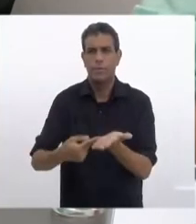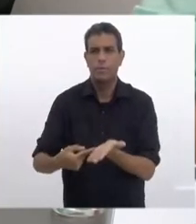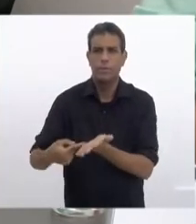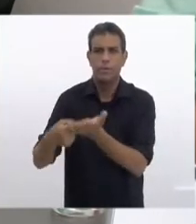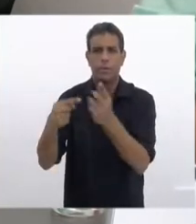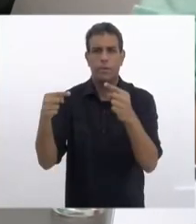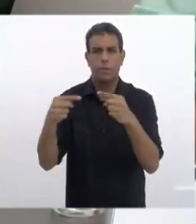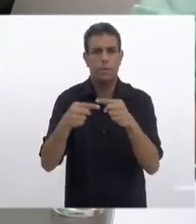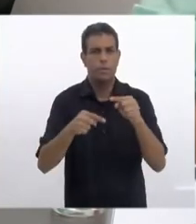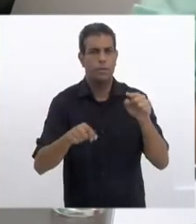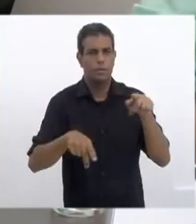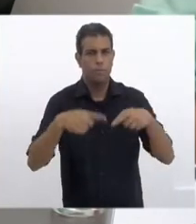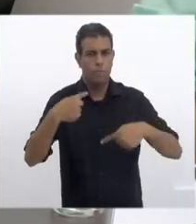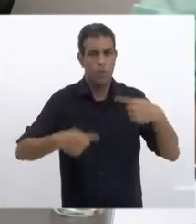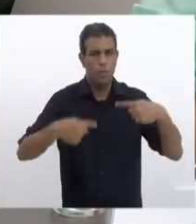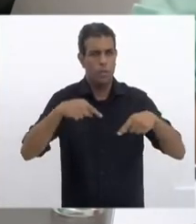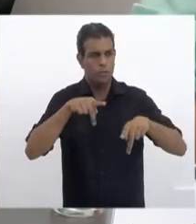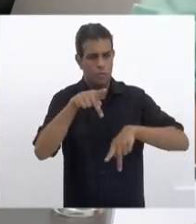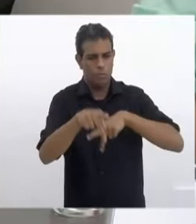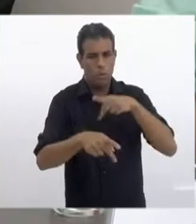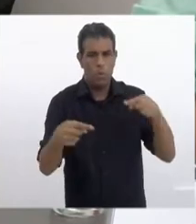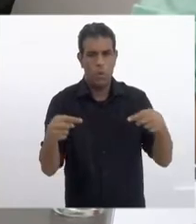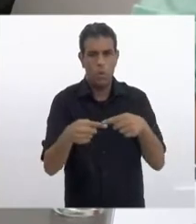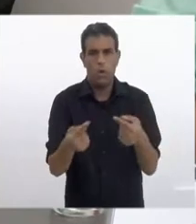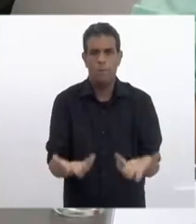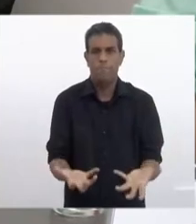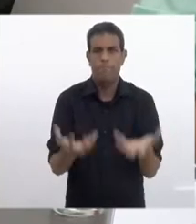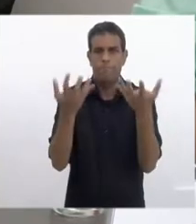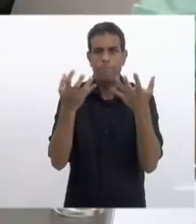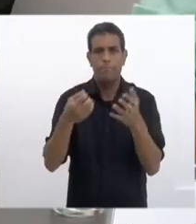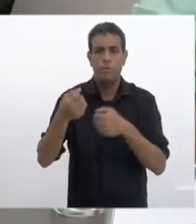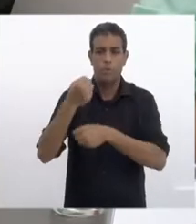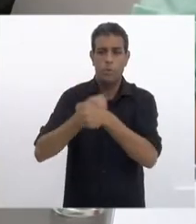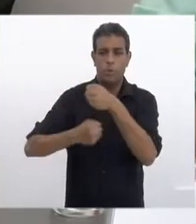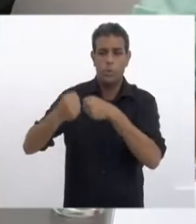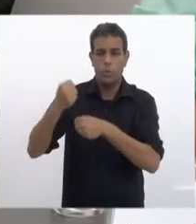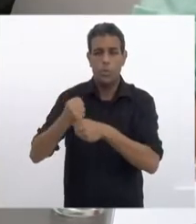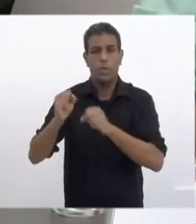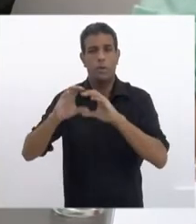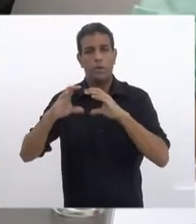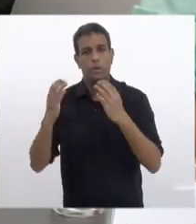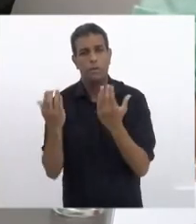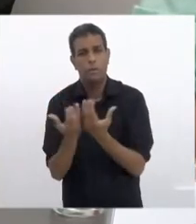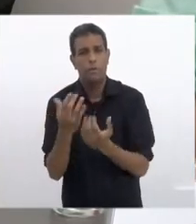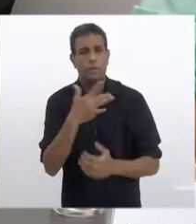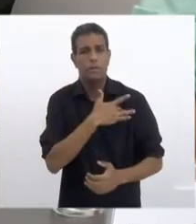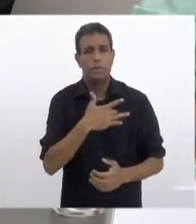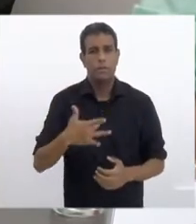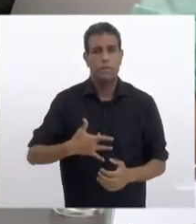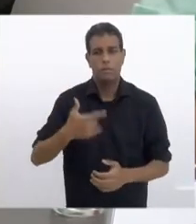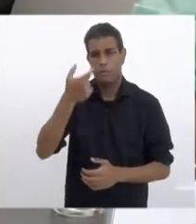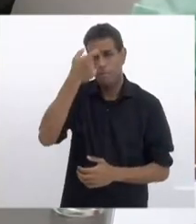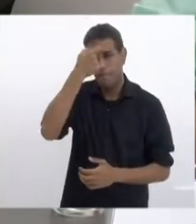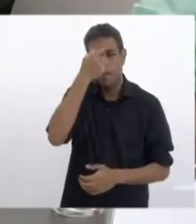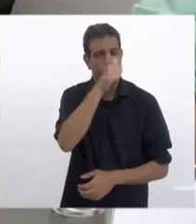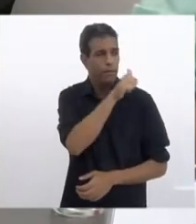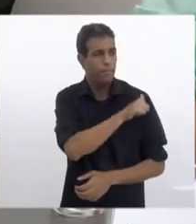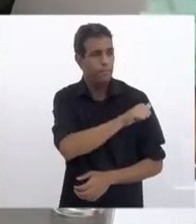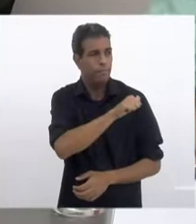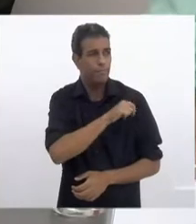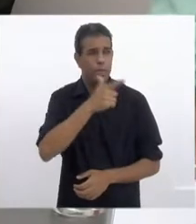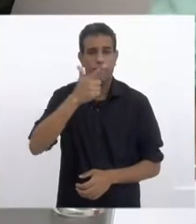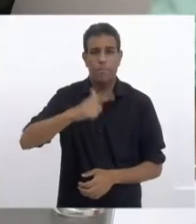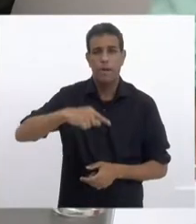da política pública no Estado, que ainda está em andamento. O ano que vem a gente tem uma conferência de saúde mental estadual, tem uma série de